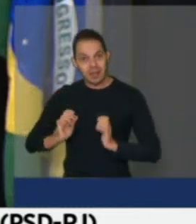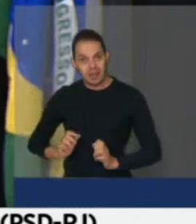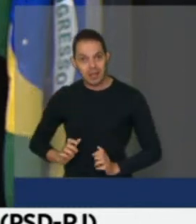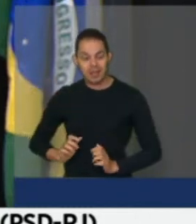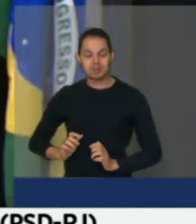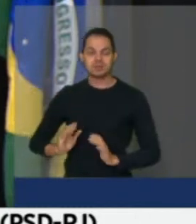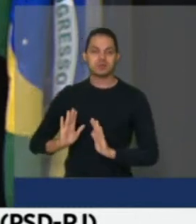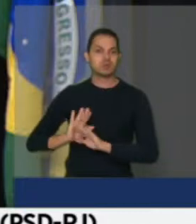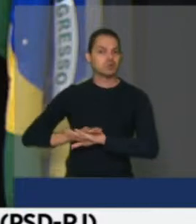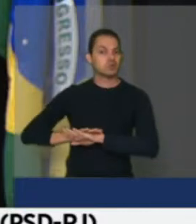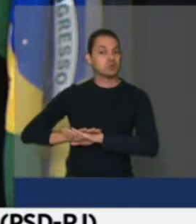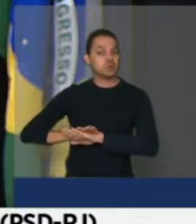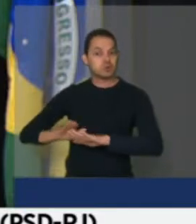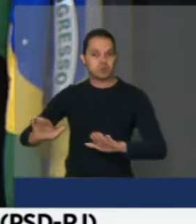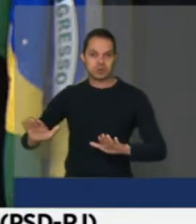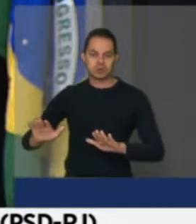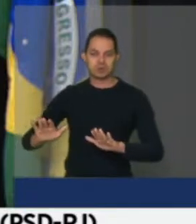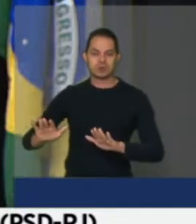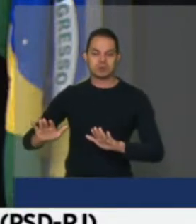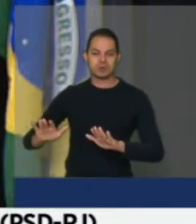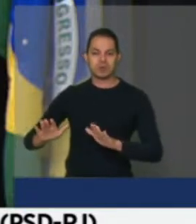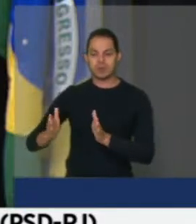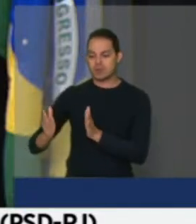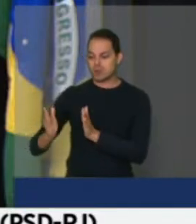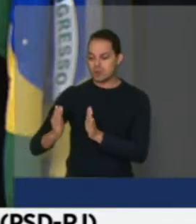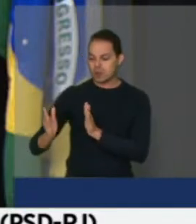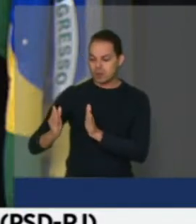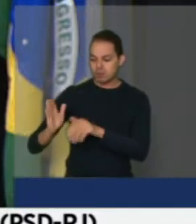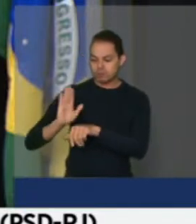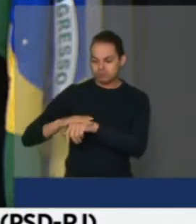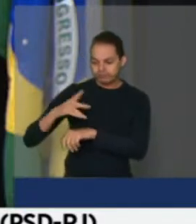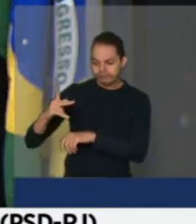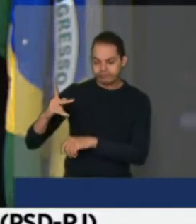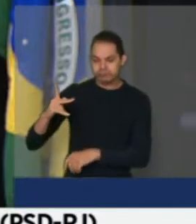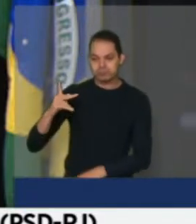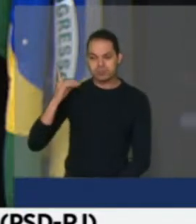ético-disciplinares que regem o mandato parlamentar.